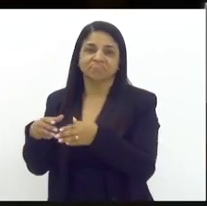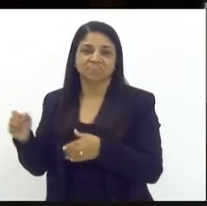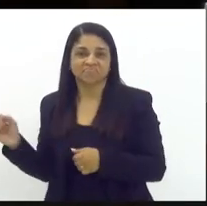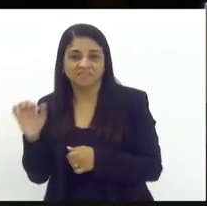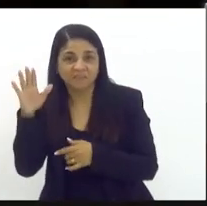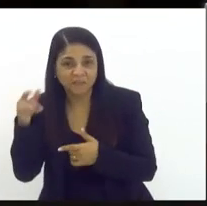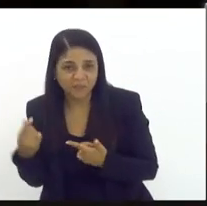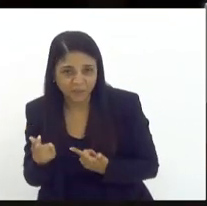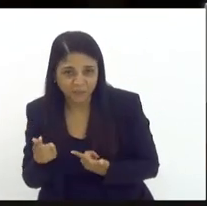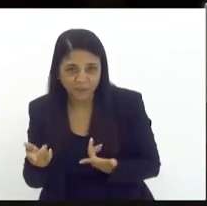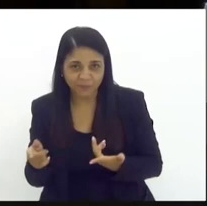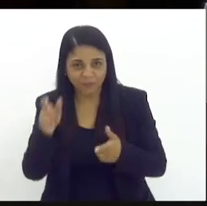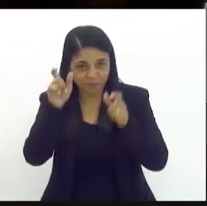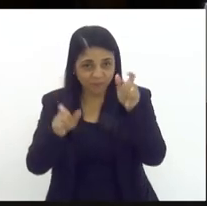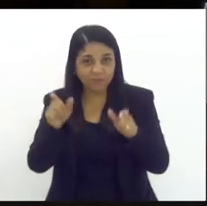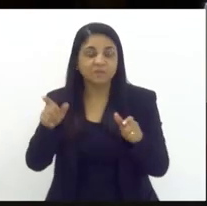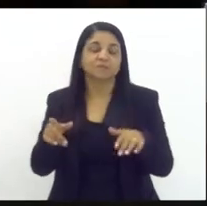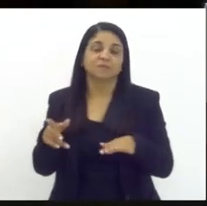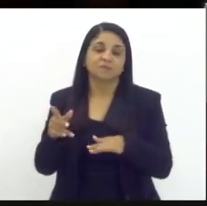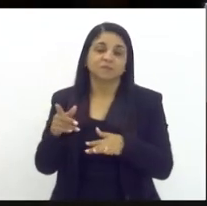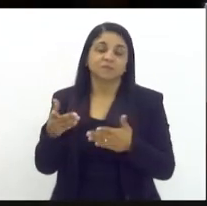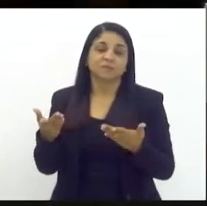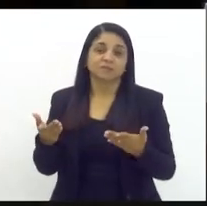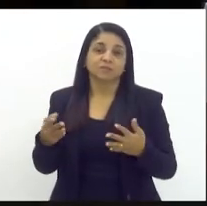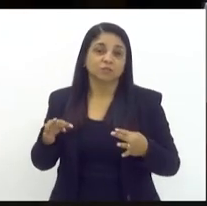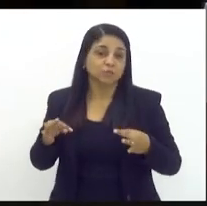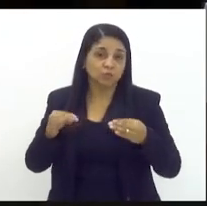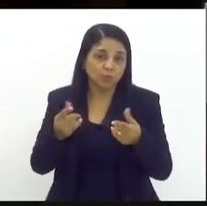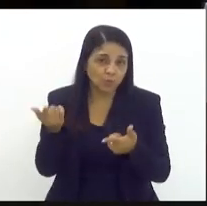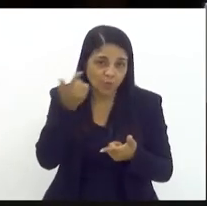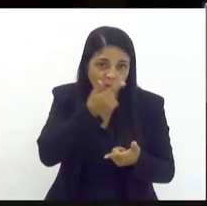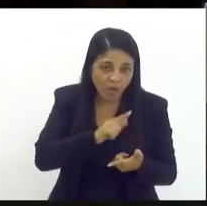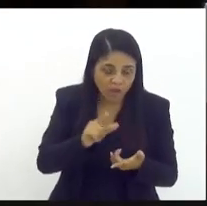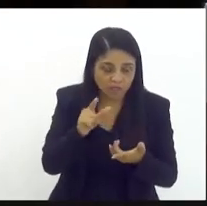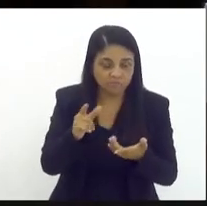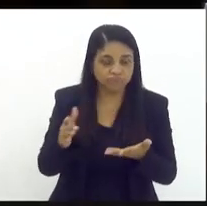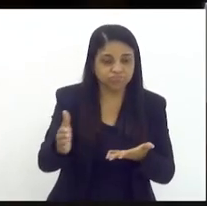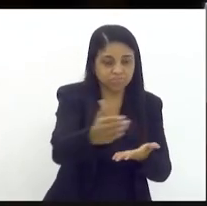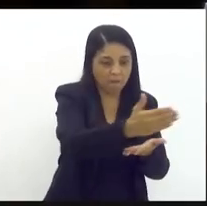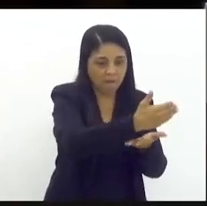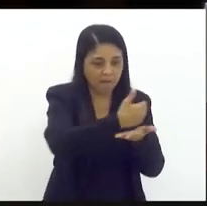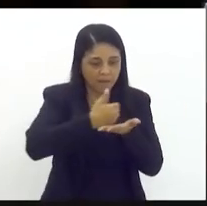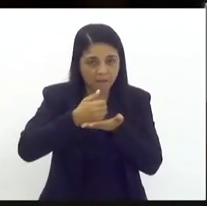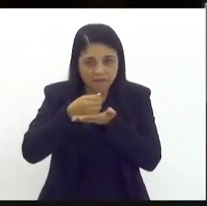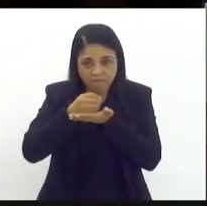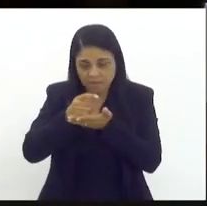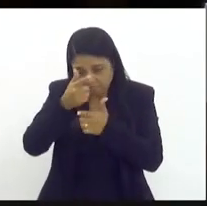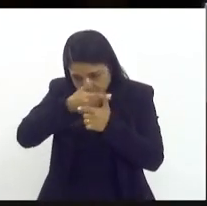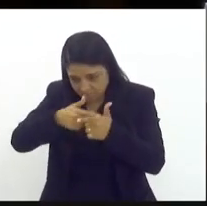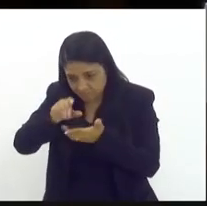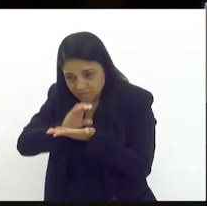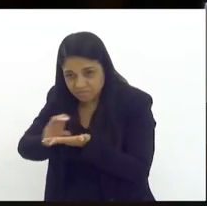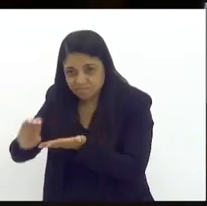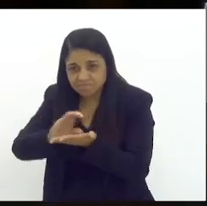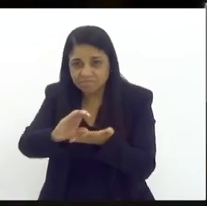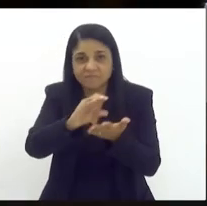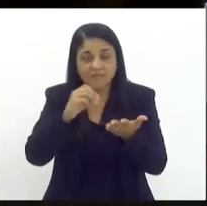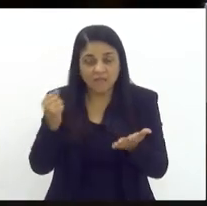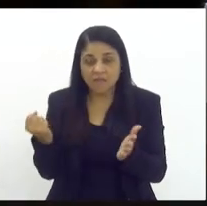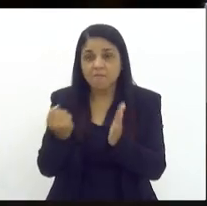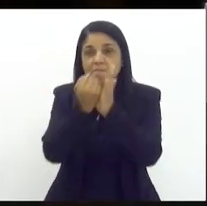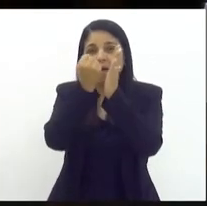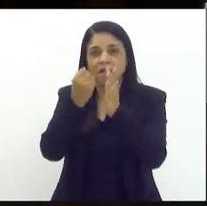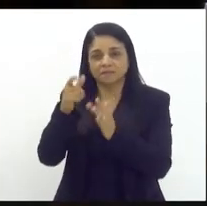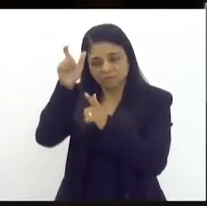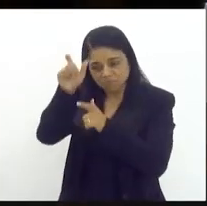ganho redistributivo federativo grande todo ganha o redistributivo impacta lugares ricos perdendo